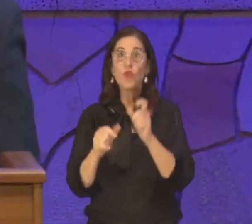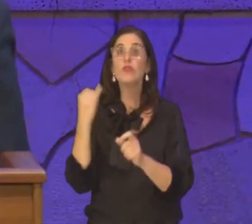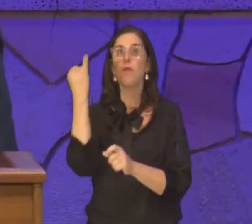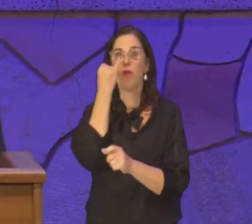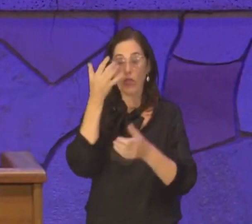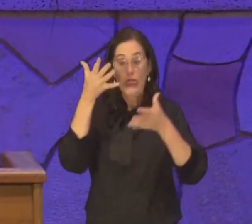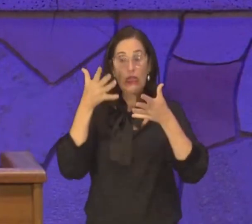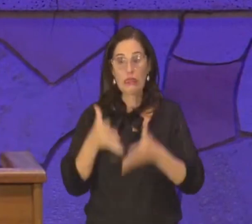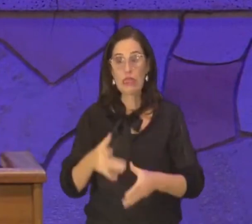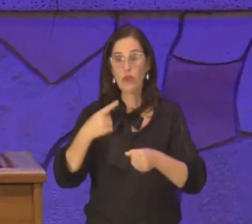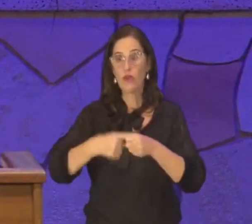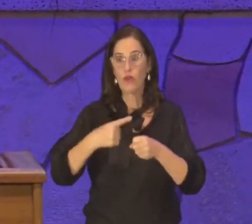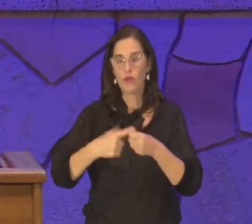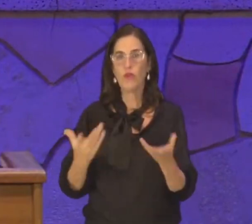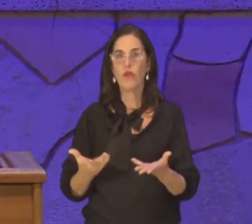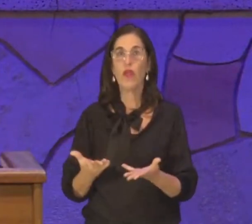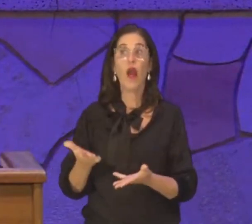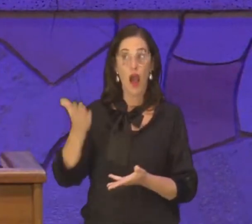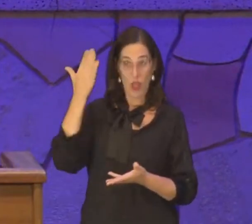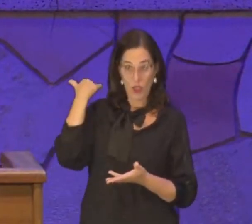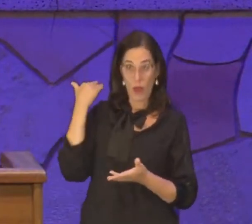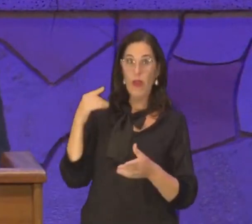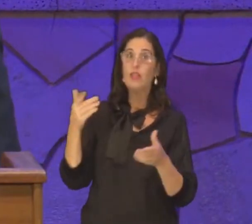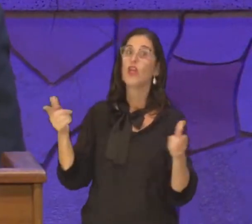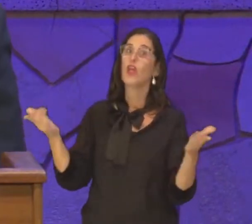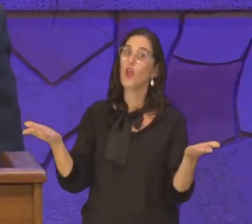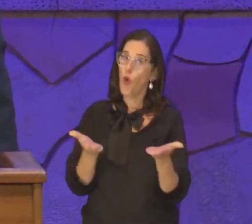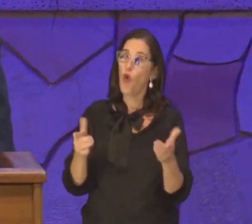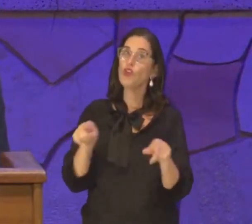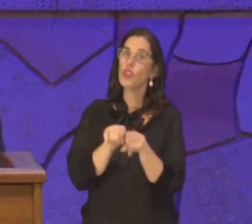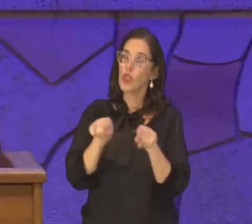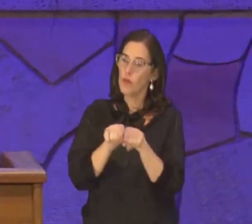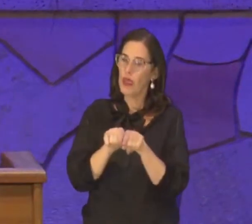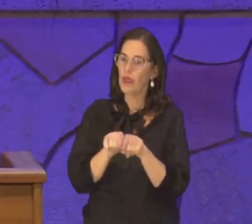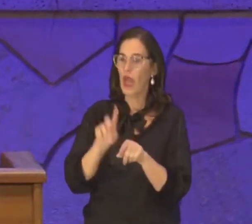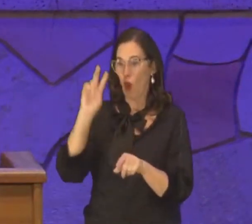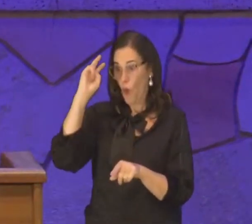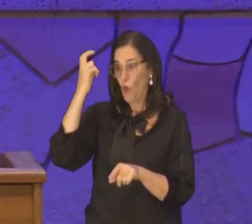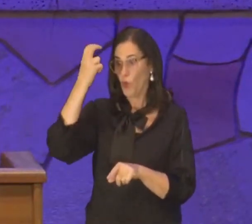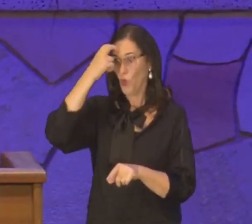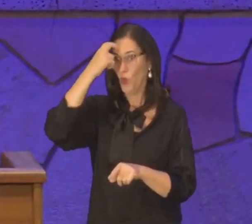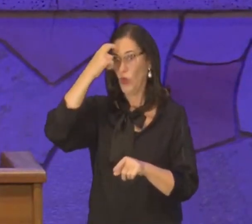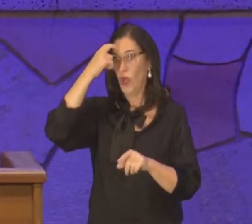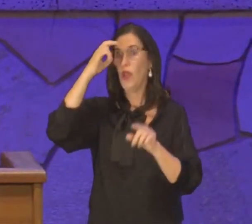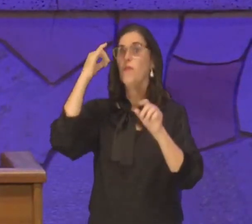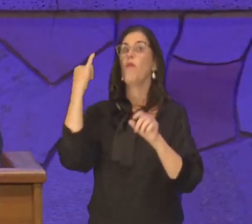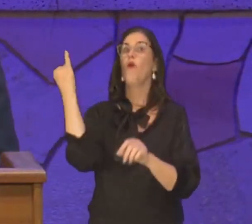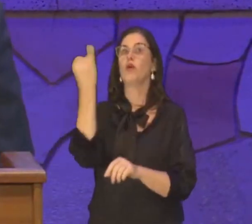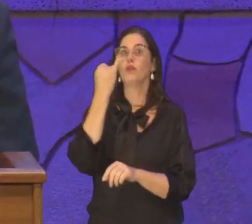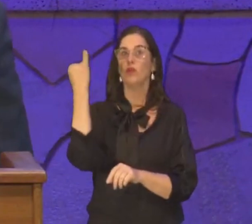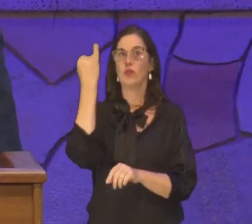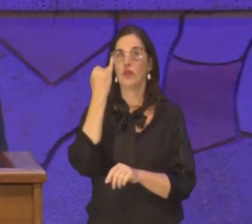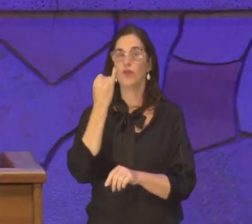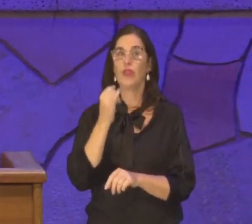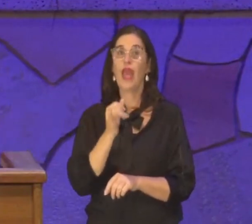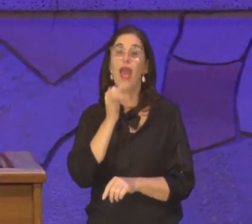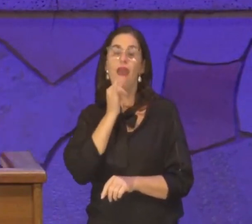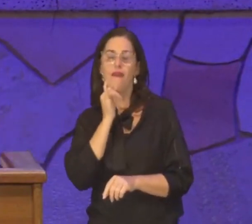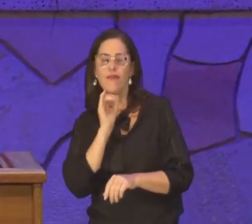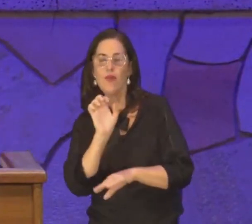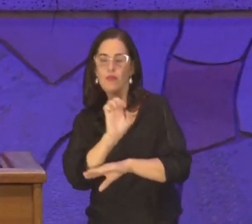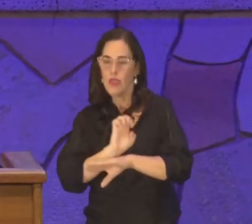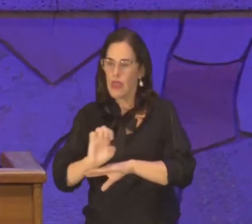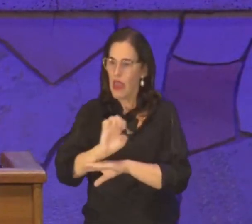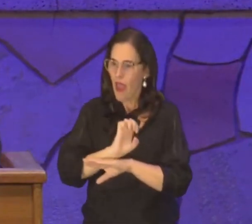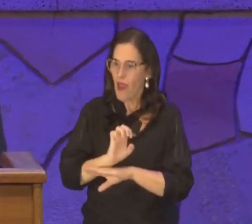muito vultuosa, também foi naquele tempo, com relação à cultura. A exemplo de Éfeso, também foi uma cidade